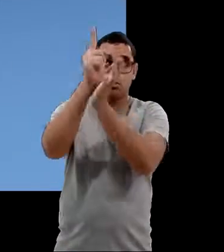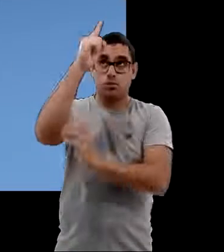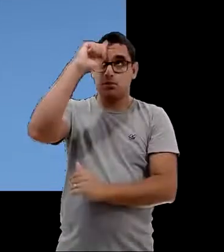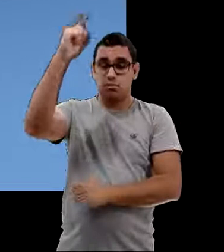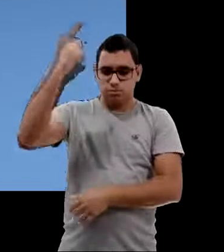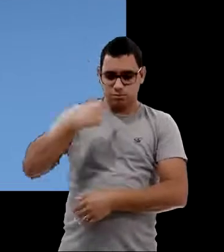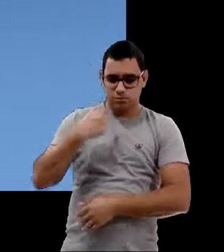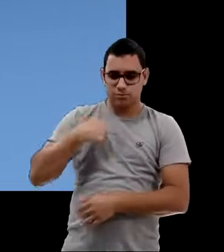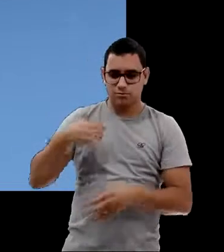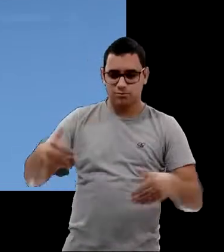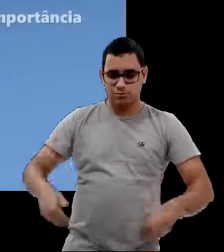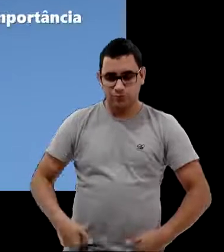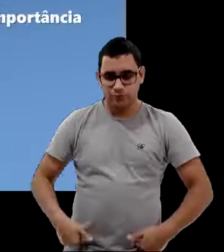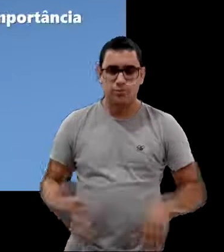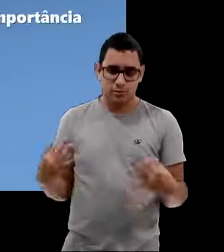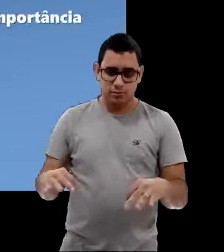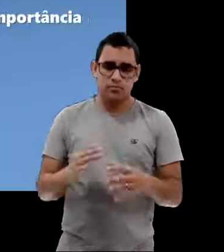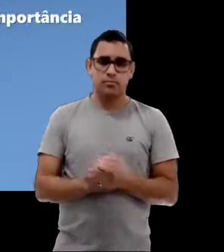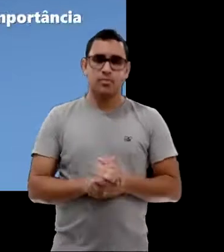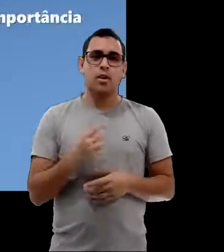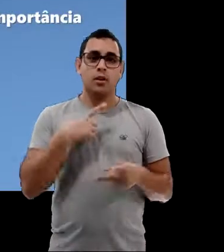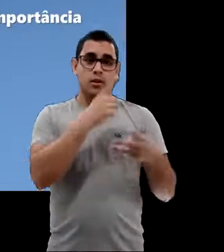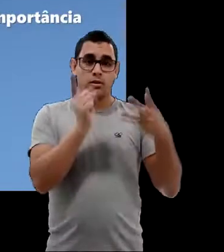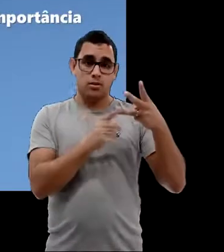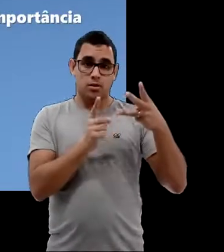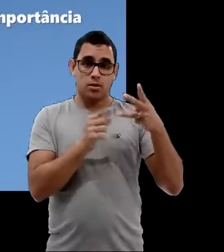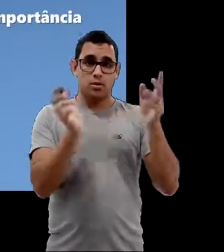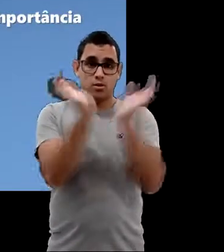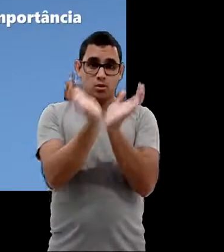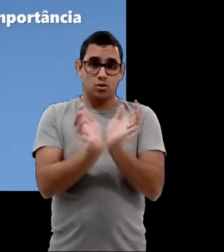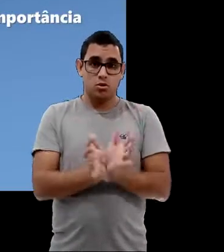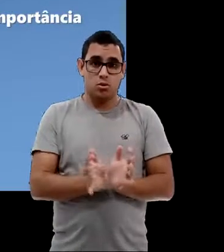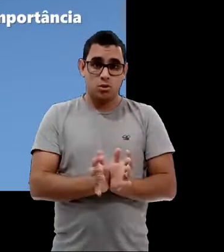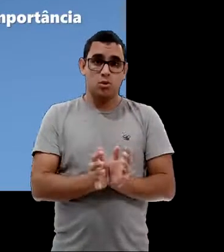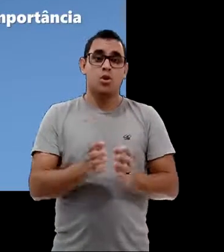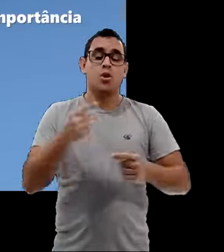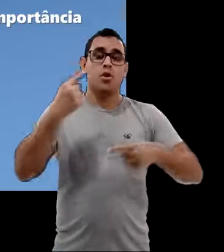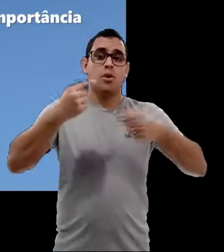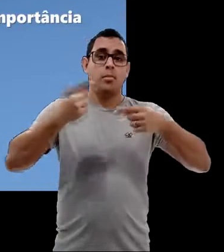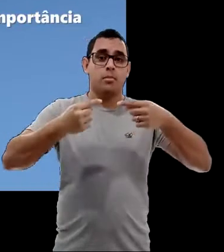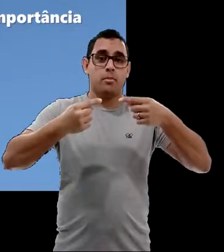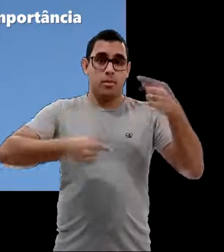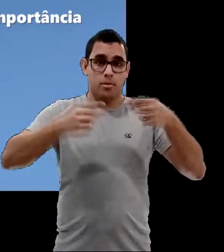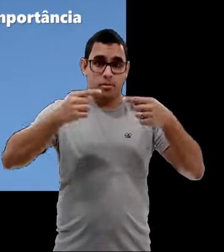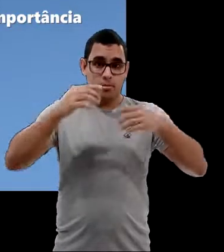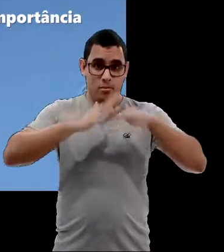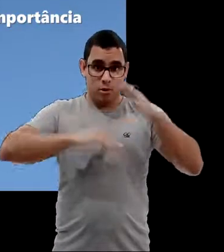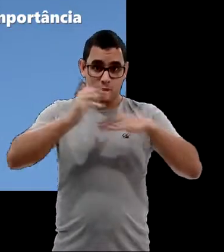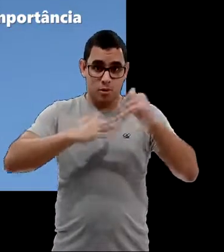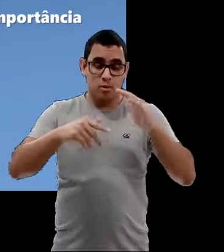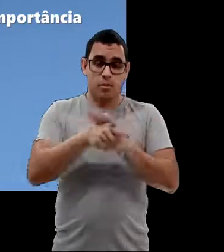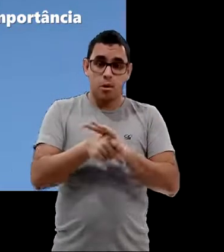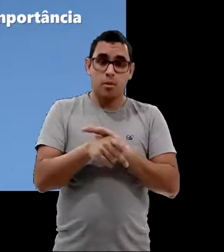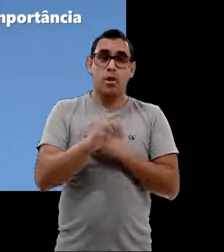dominante politicamente. E a estratificação profissional, que é baseada nos diferentes graus de